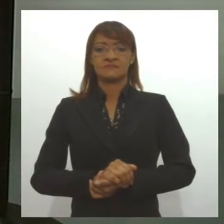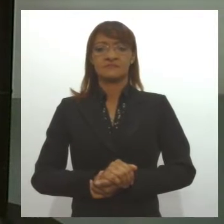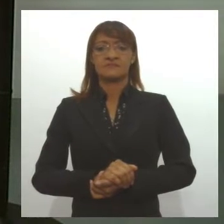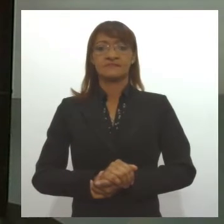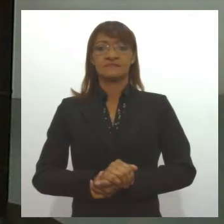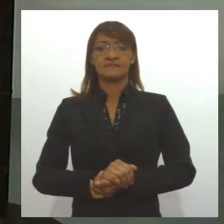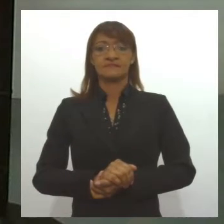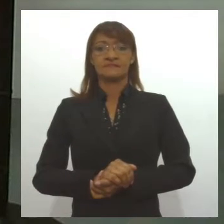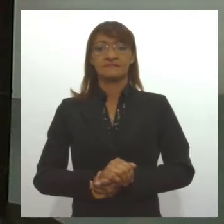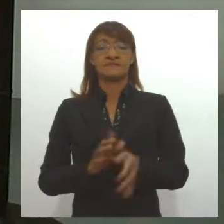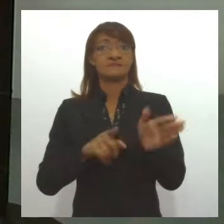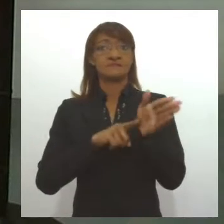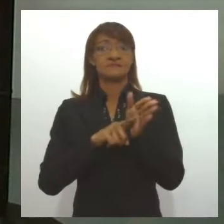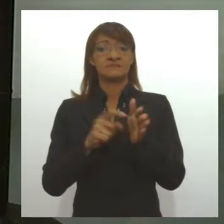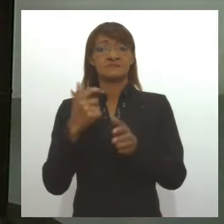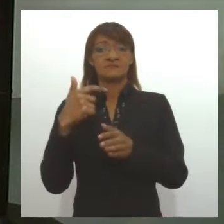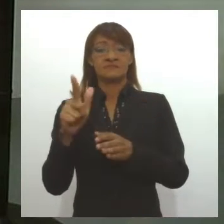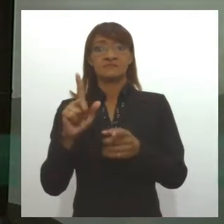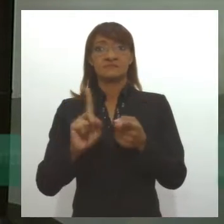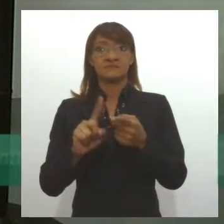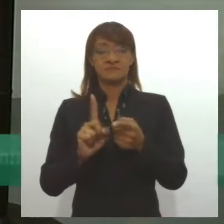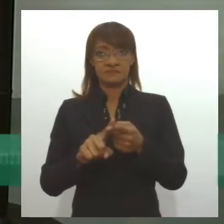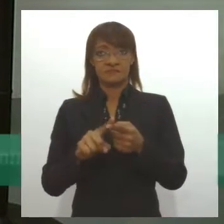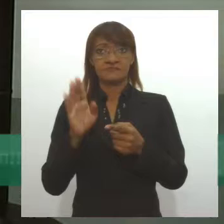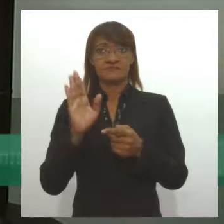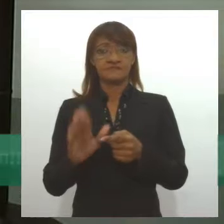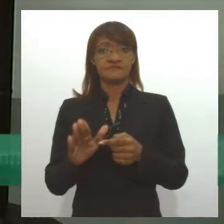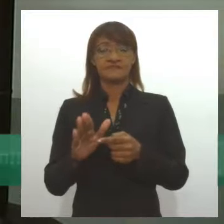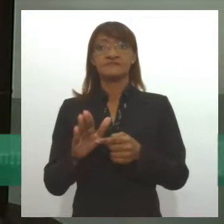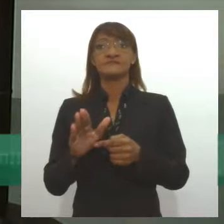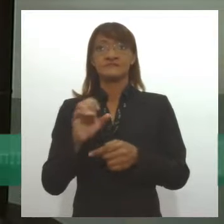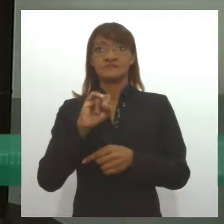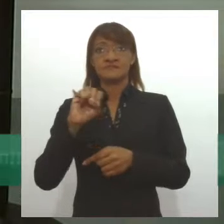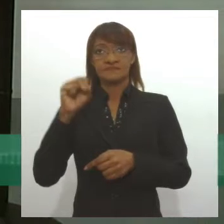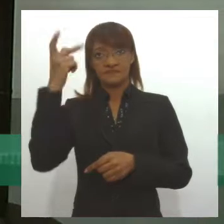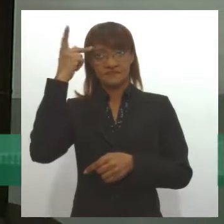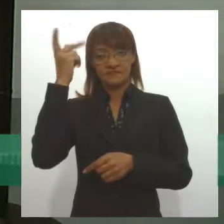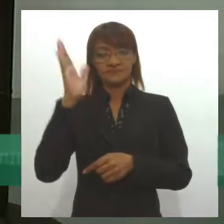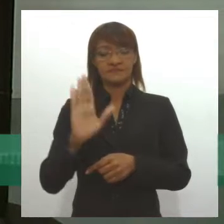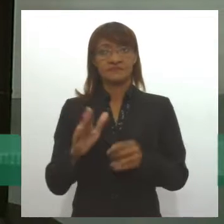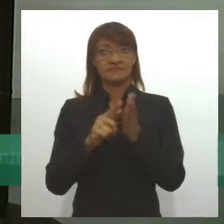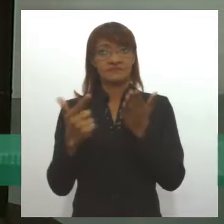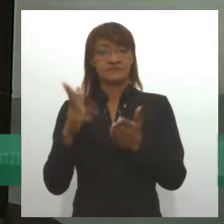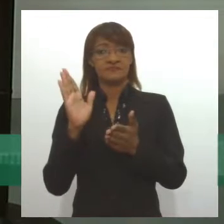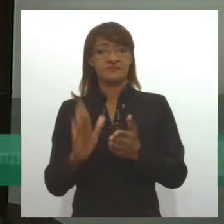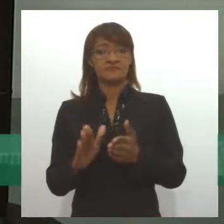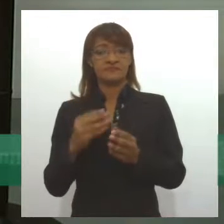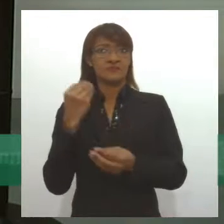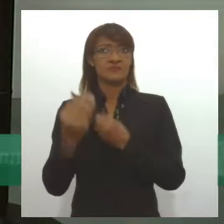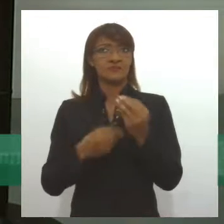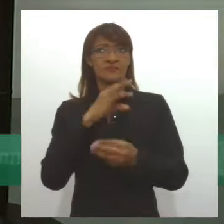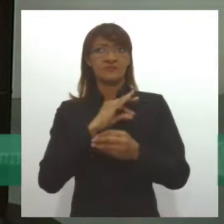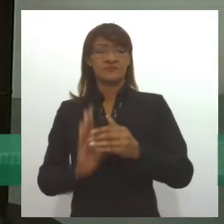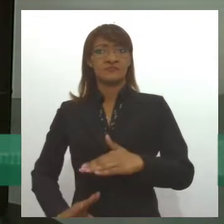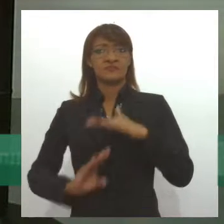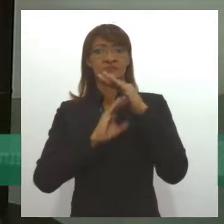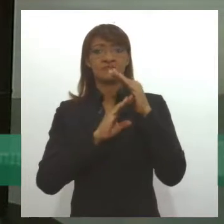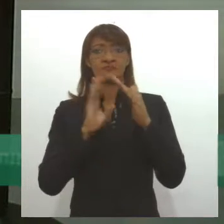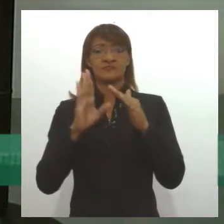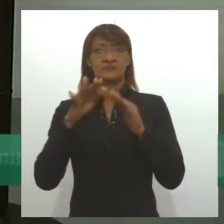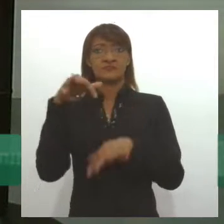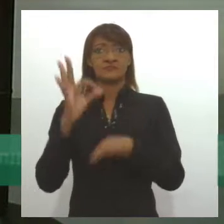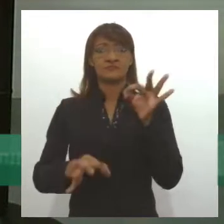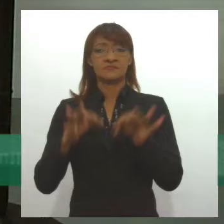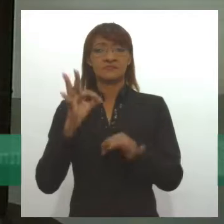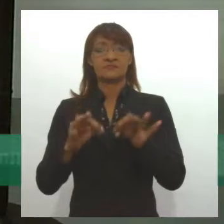Outro levantamento do jornal Folha de São Paulo mostra que os supersalários parecem ser mais comuns no Poder